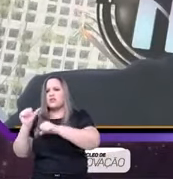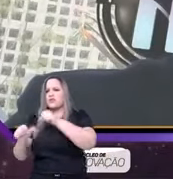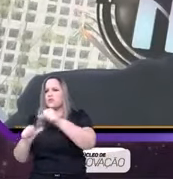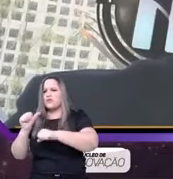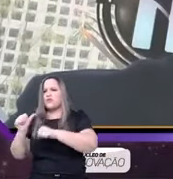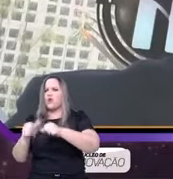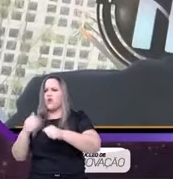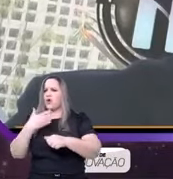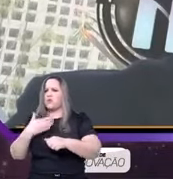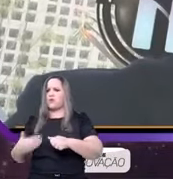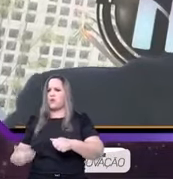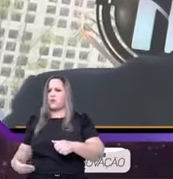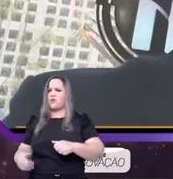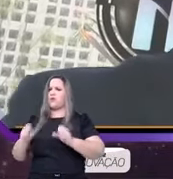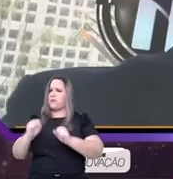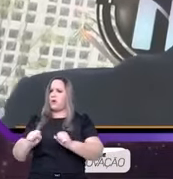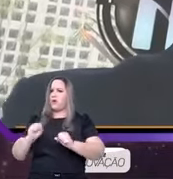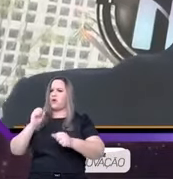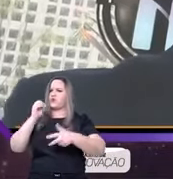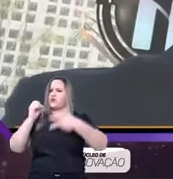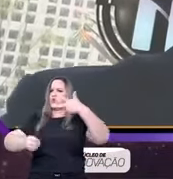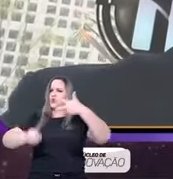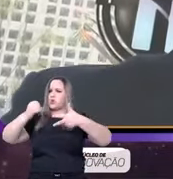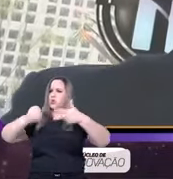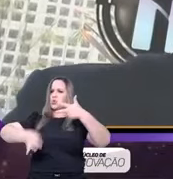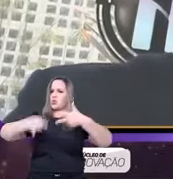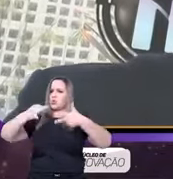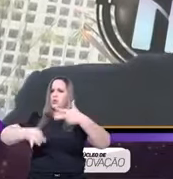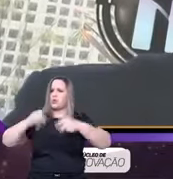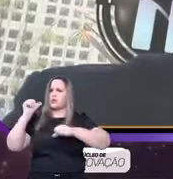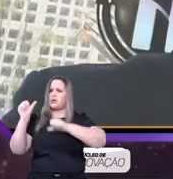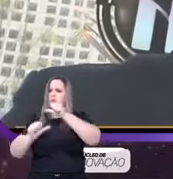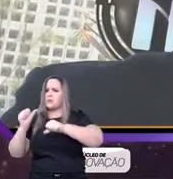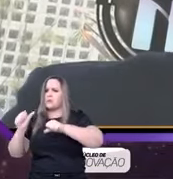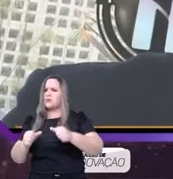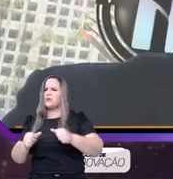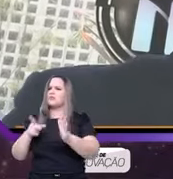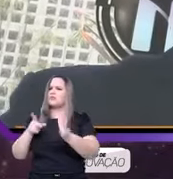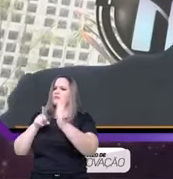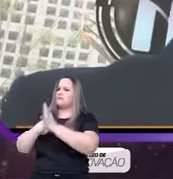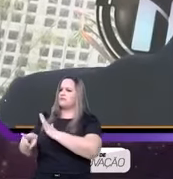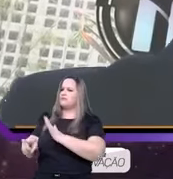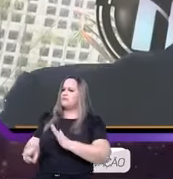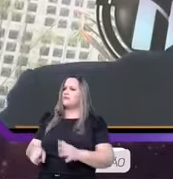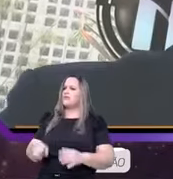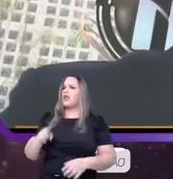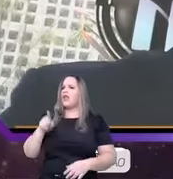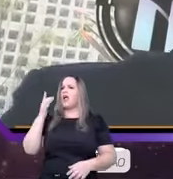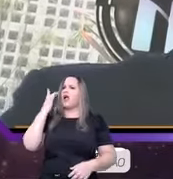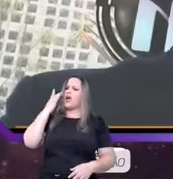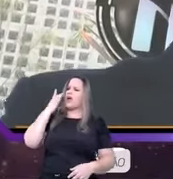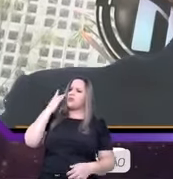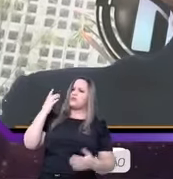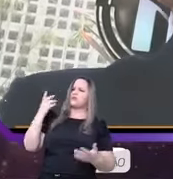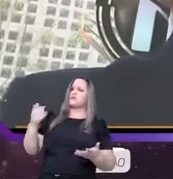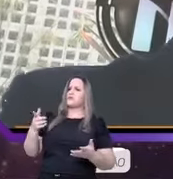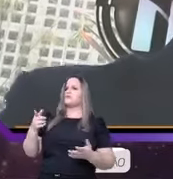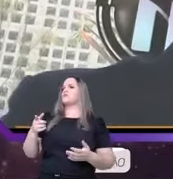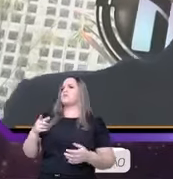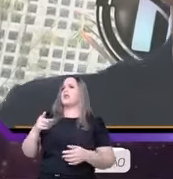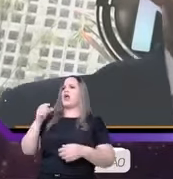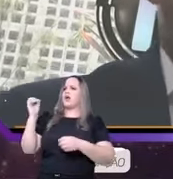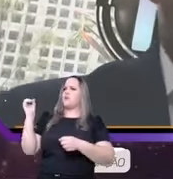mudar o poder judiciário. Aí eu indago se justamente a inovação é através de